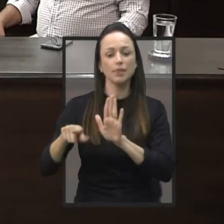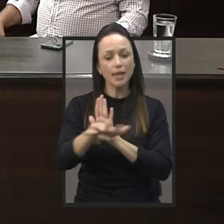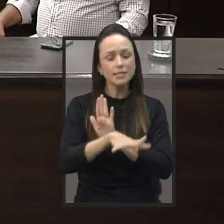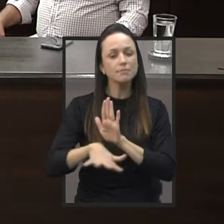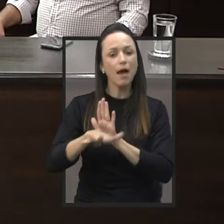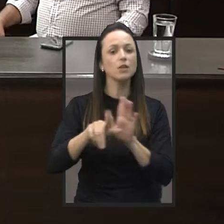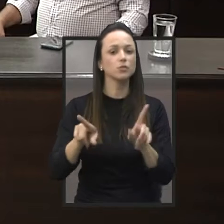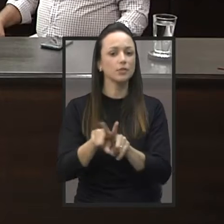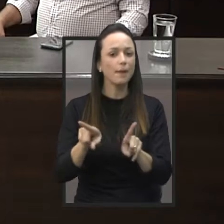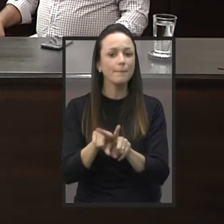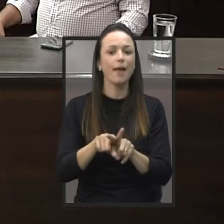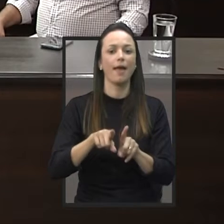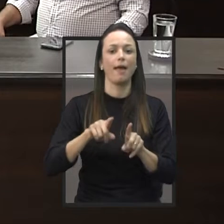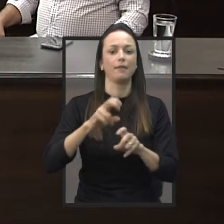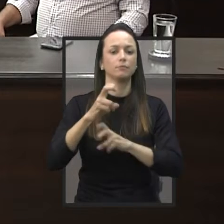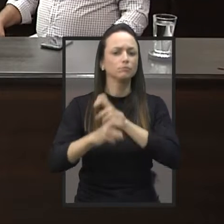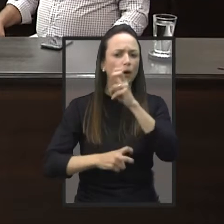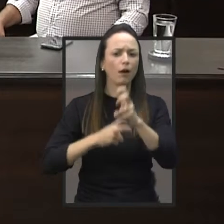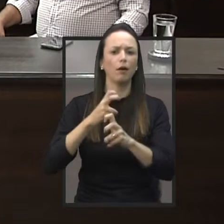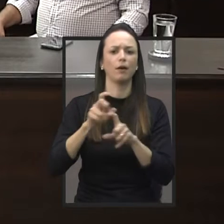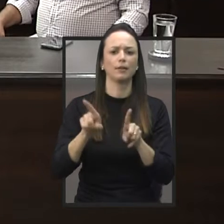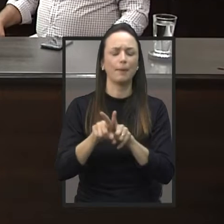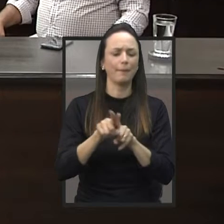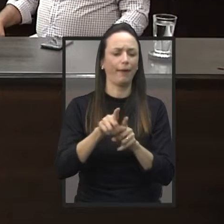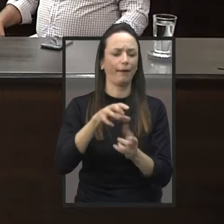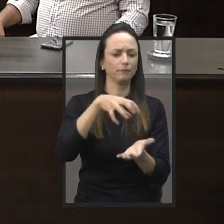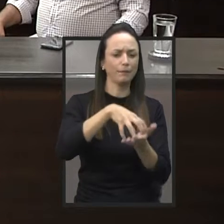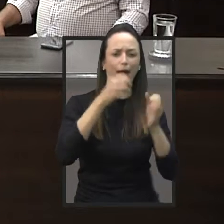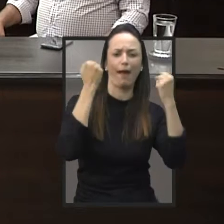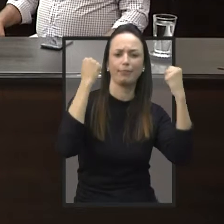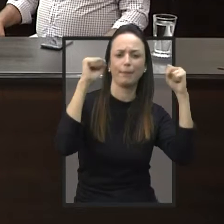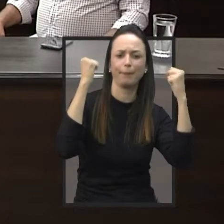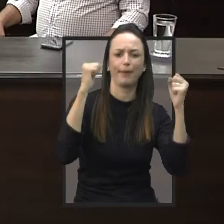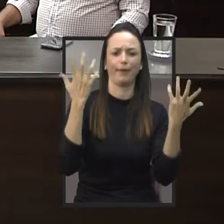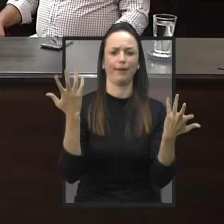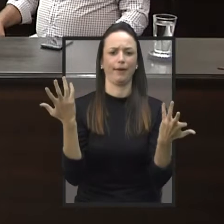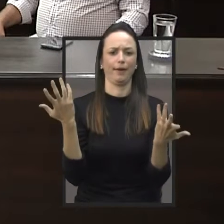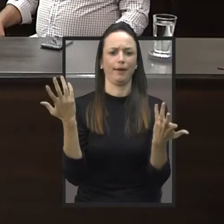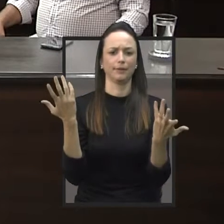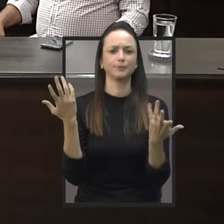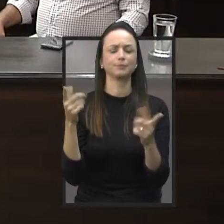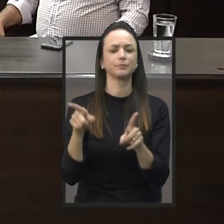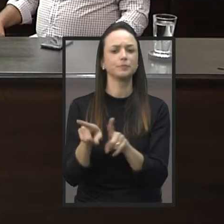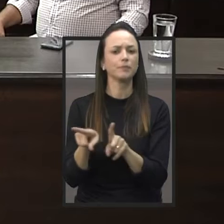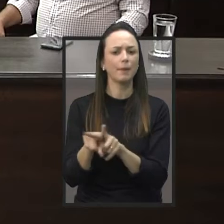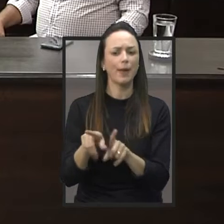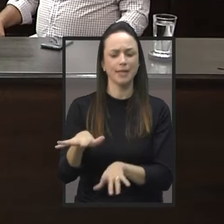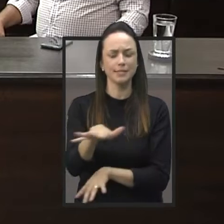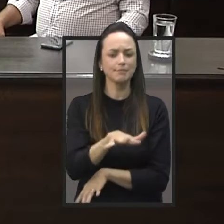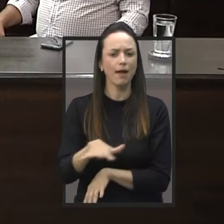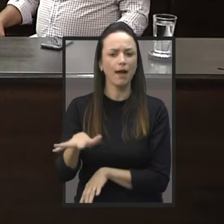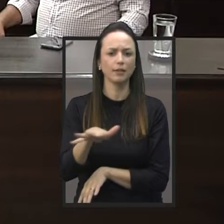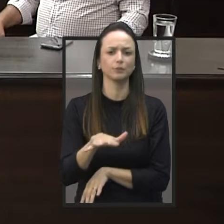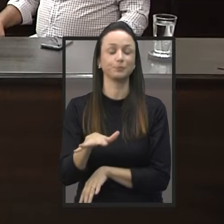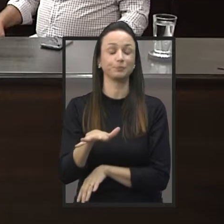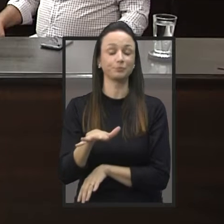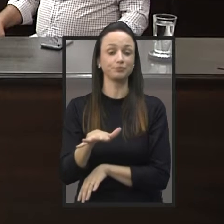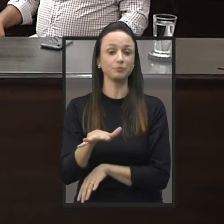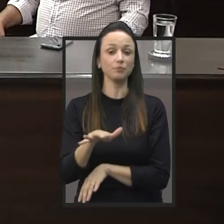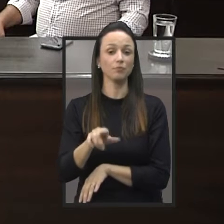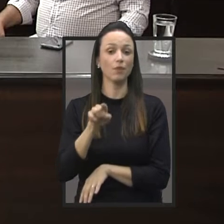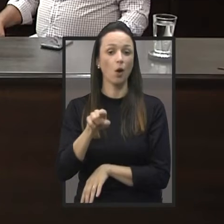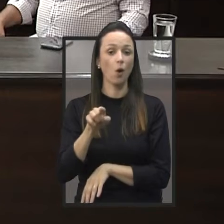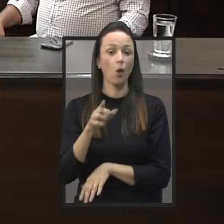para os moradores ali da região, com uma academia ao ar livre, enfim, um espaço em que a participação,